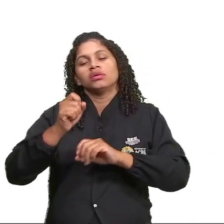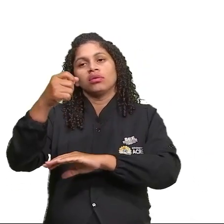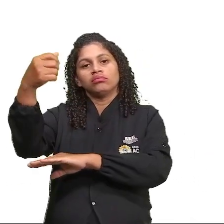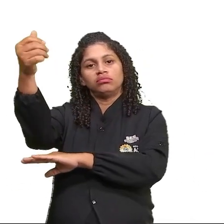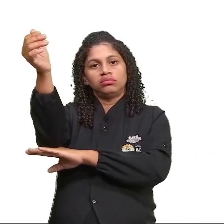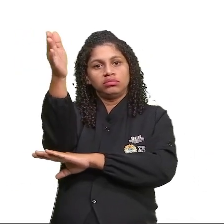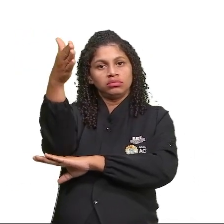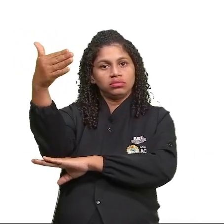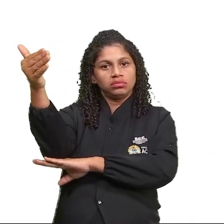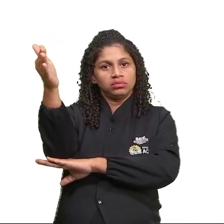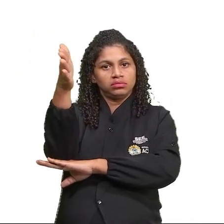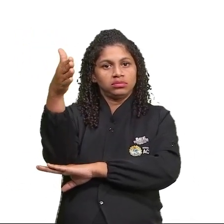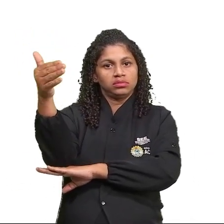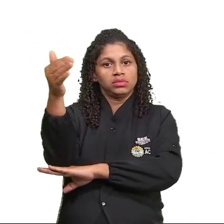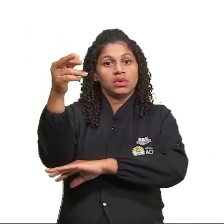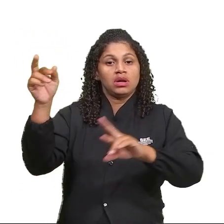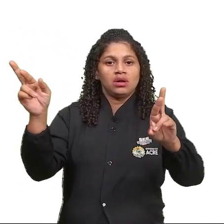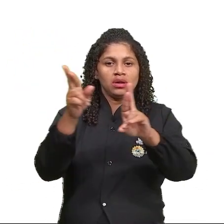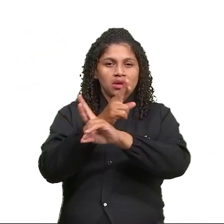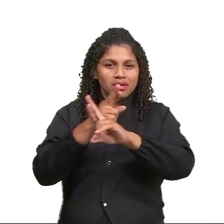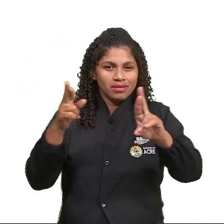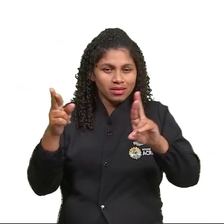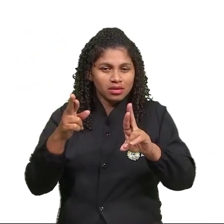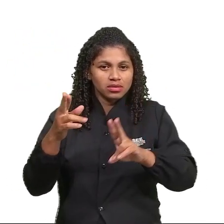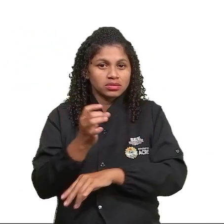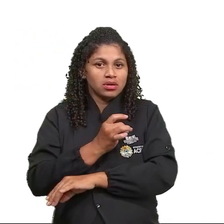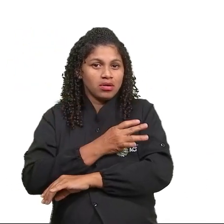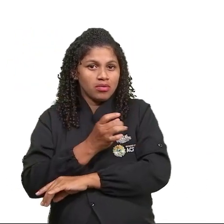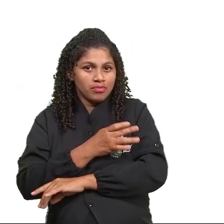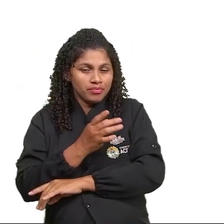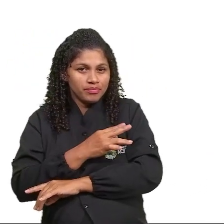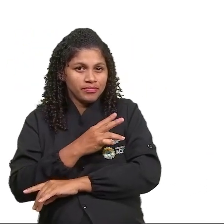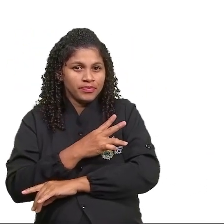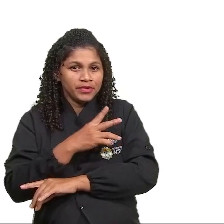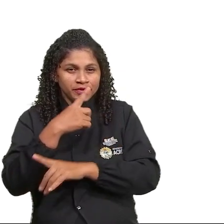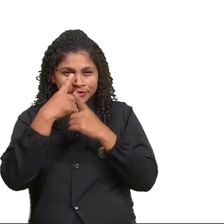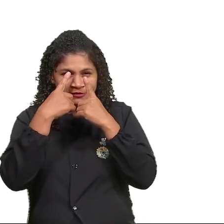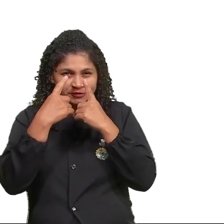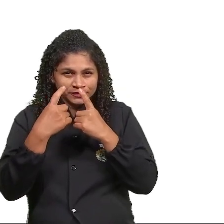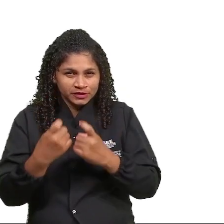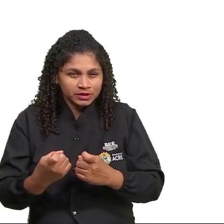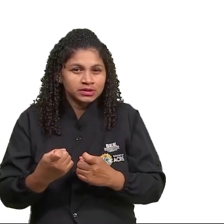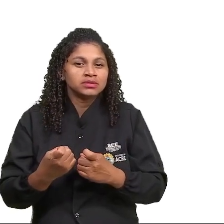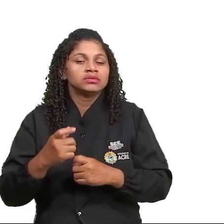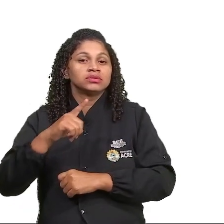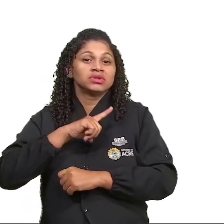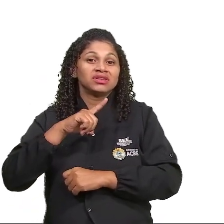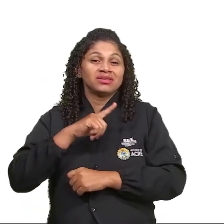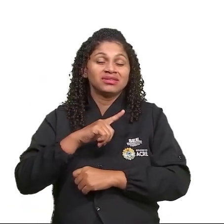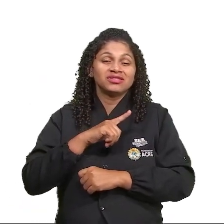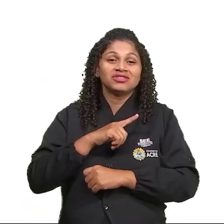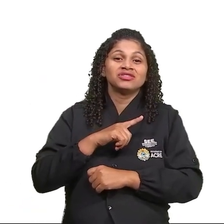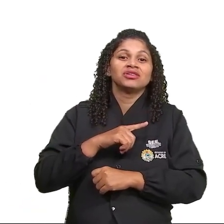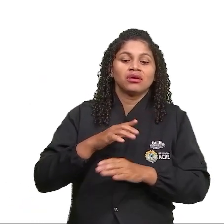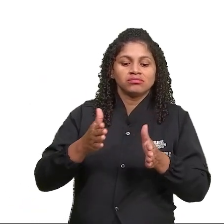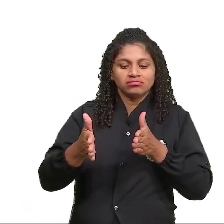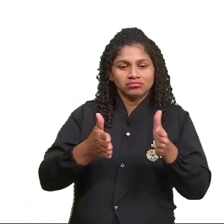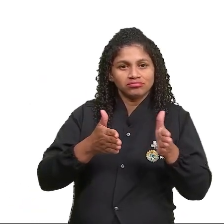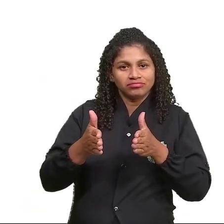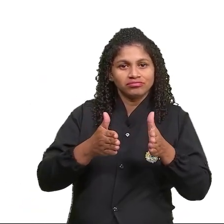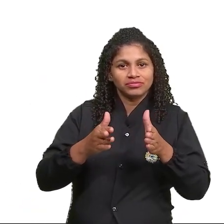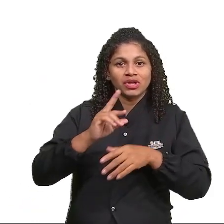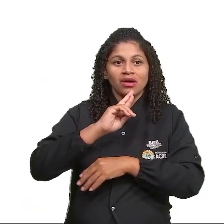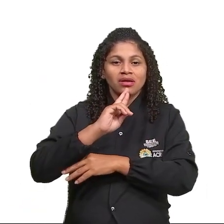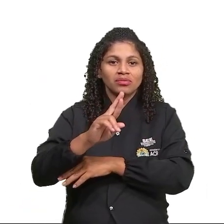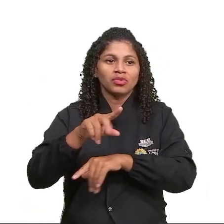bandeira, relacionando ao medo e à violência, né? O sangue que existia nesse período. Resposta correta é a